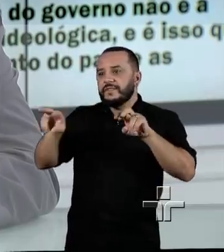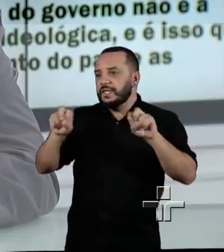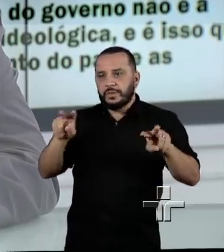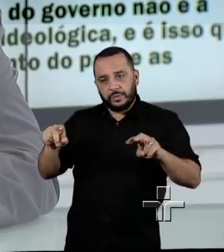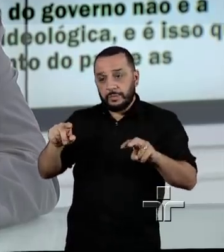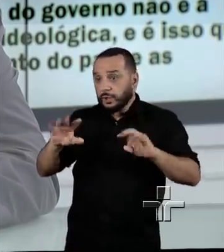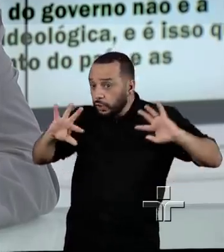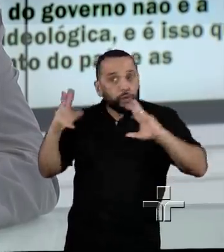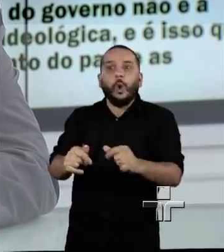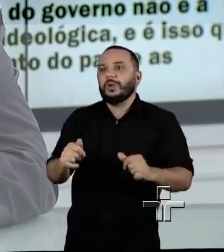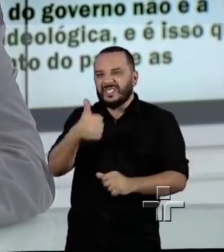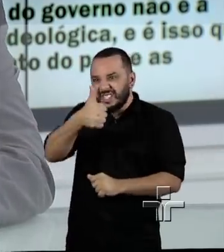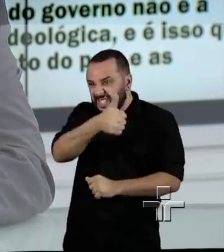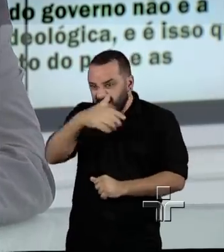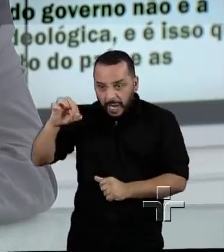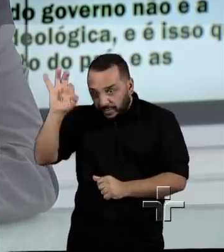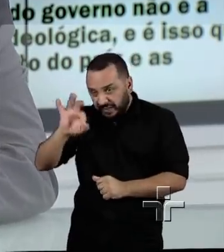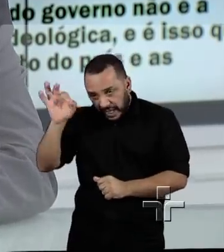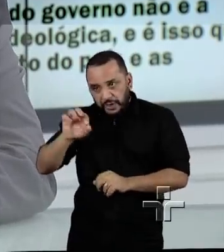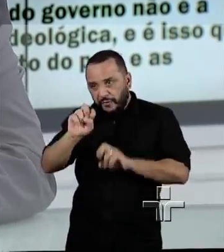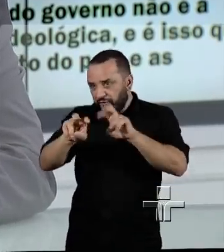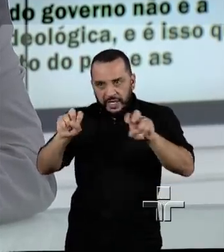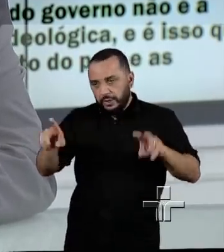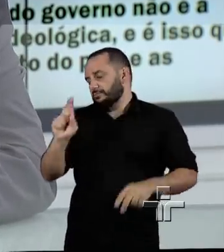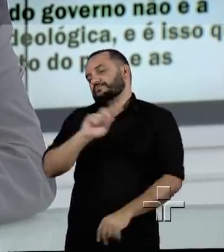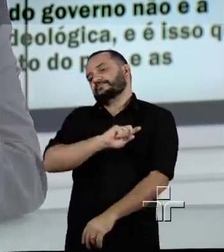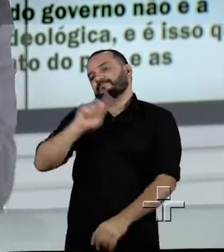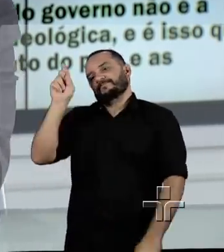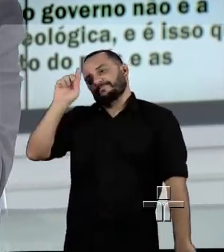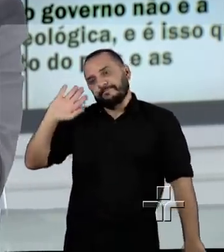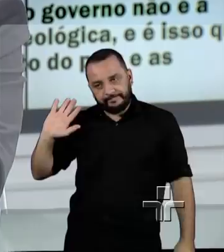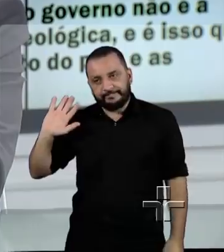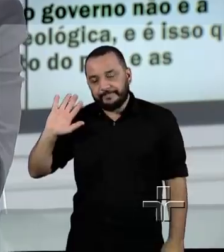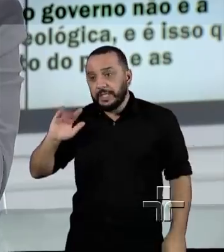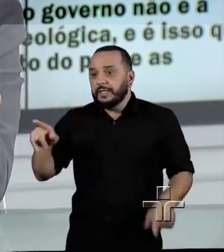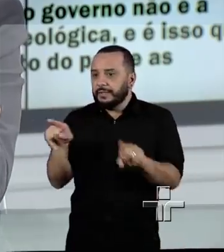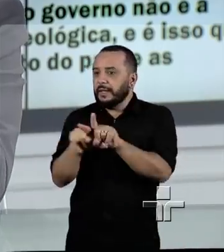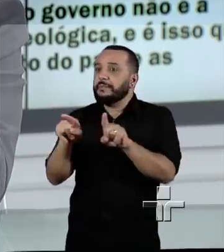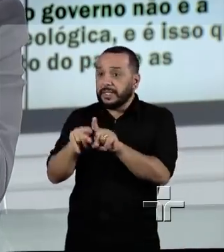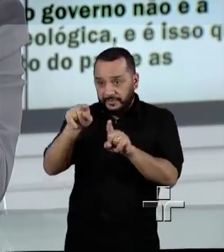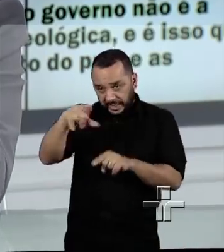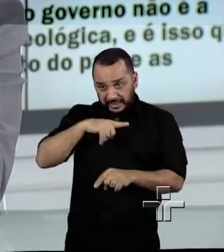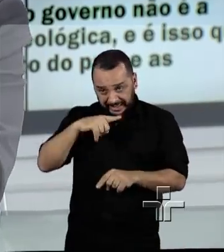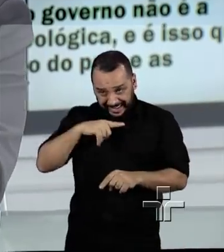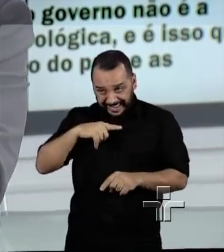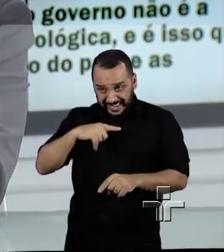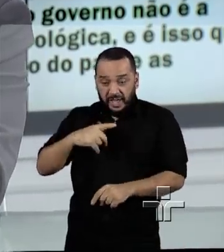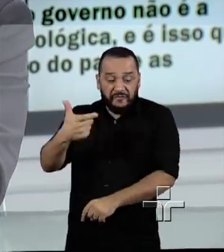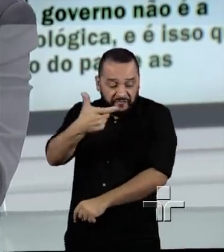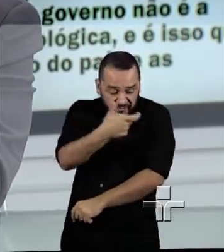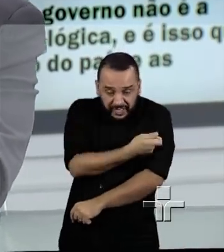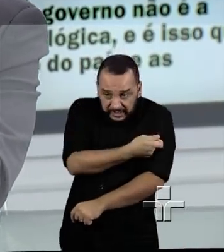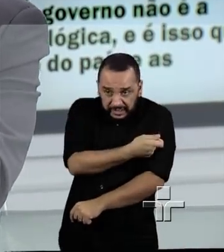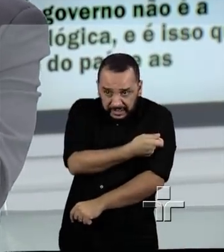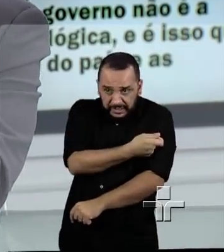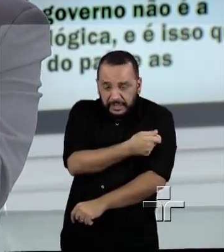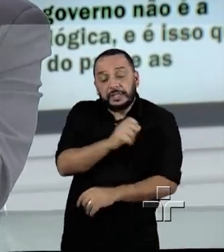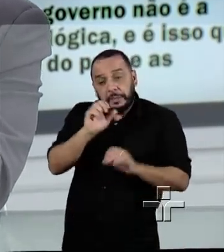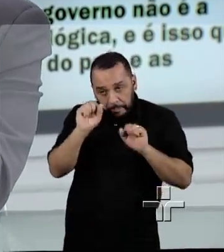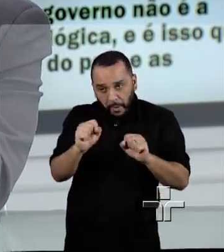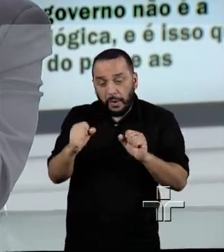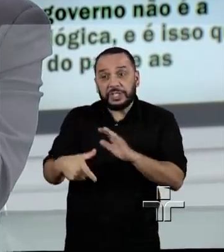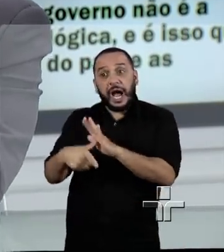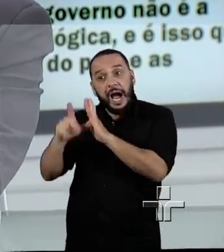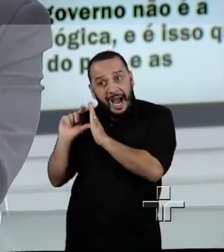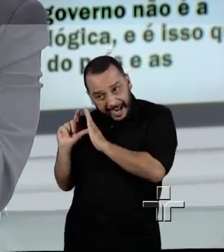todos. Então, outra coisa, se você tomou a vacina, quer dizer, você pode ter pegado uma gripe...